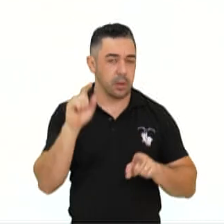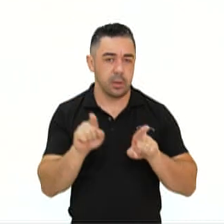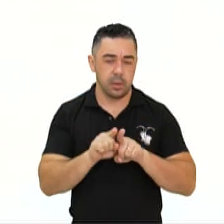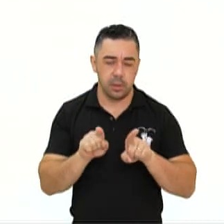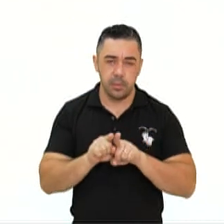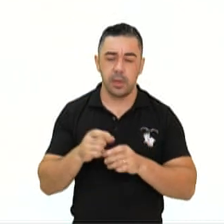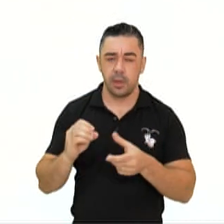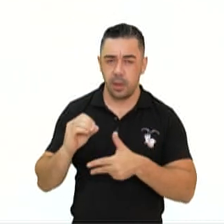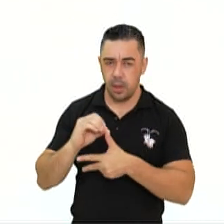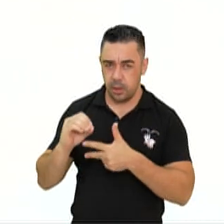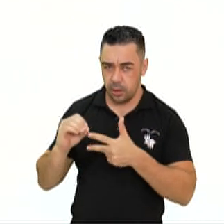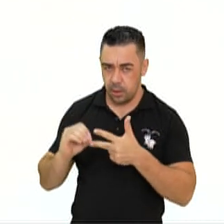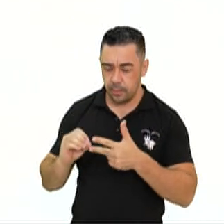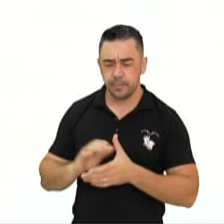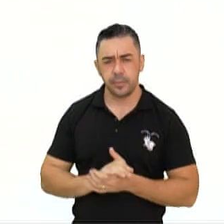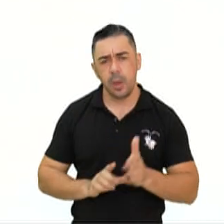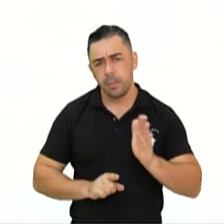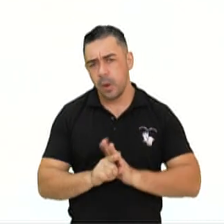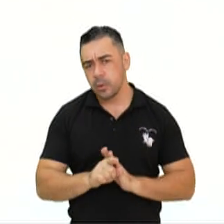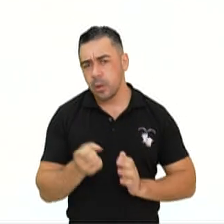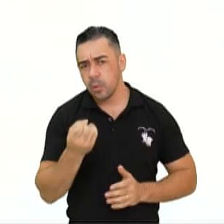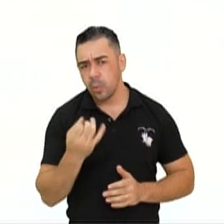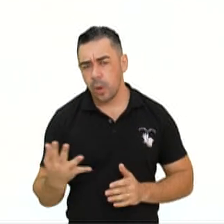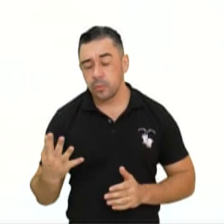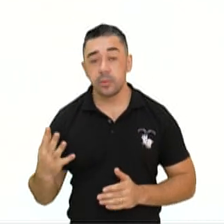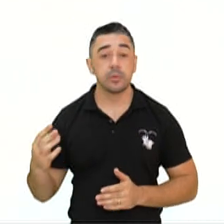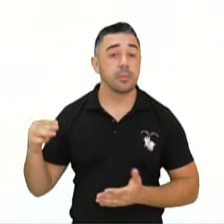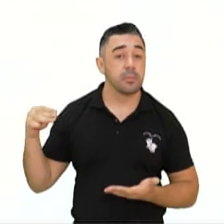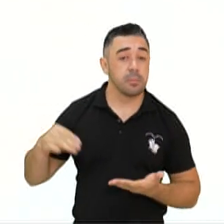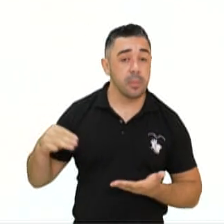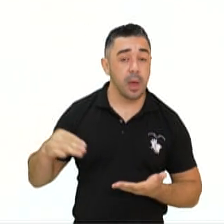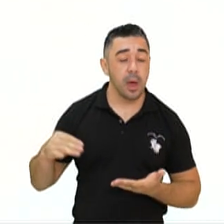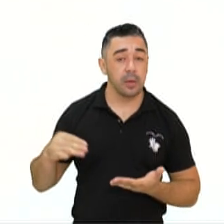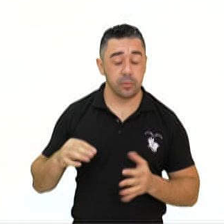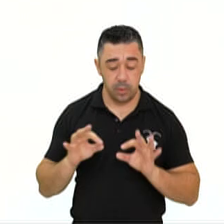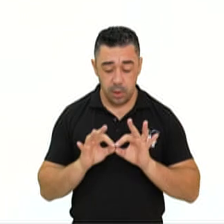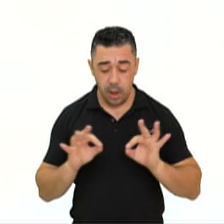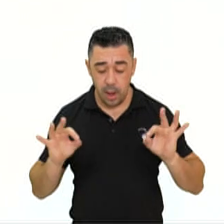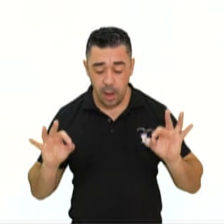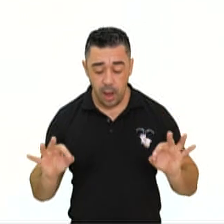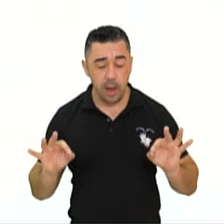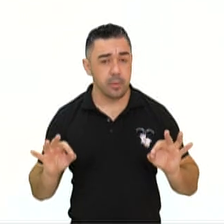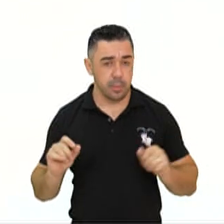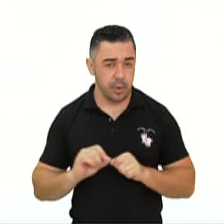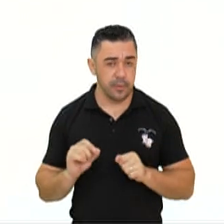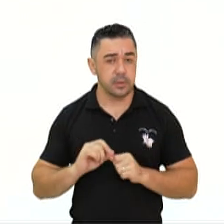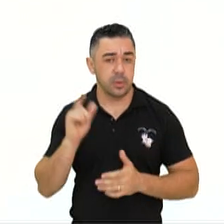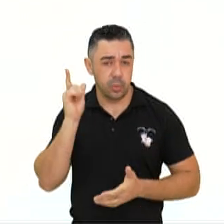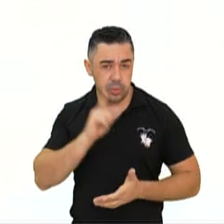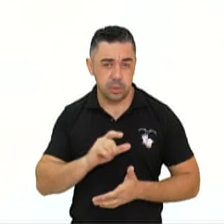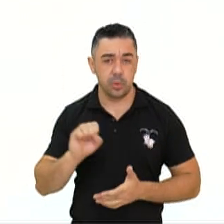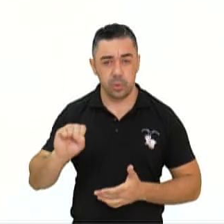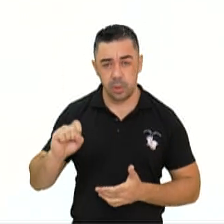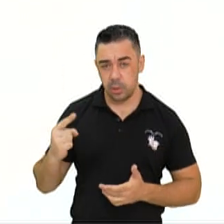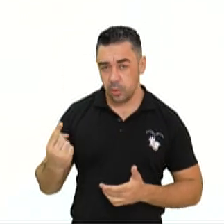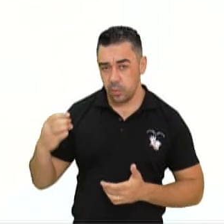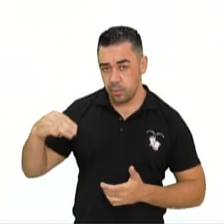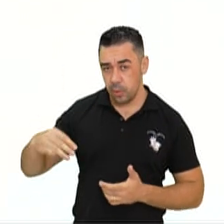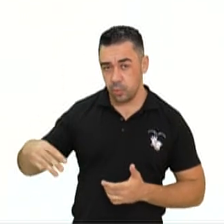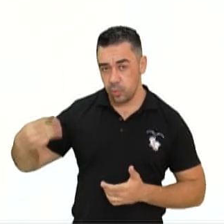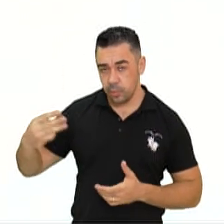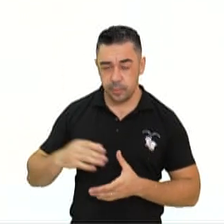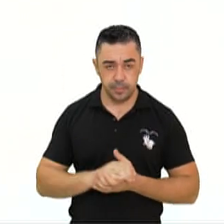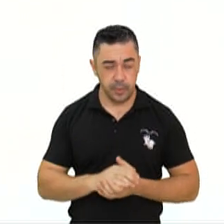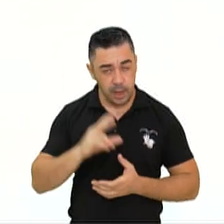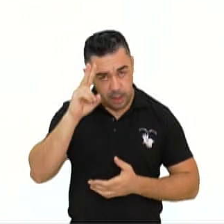Então, qual deve ser o aumento em metros no raio da cisterna para atingir o volume desejado? Lembre-se